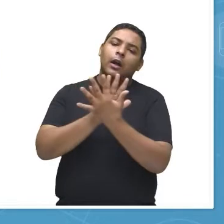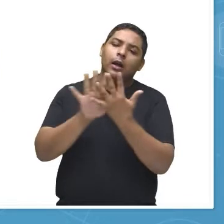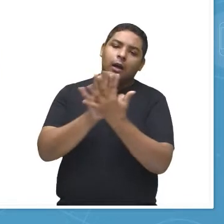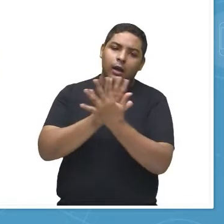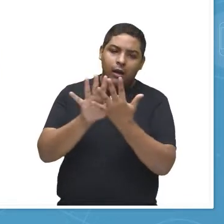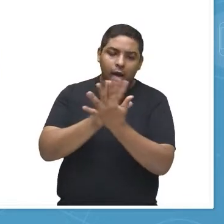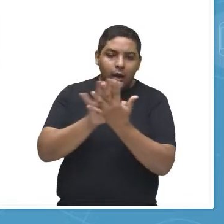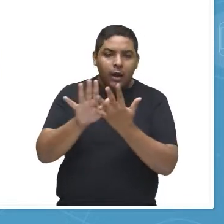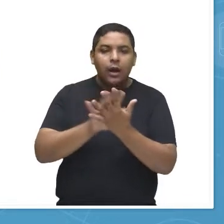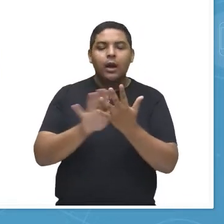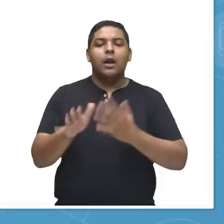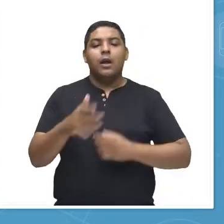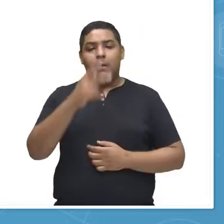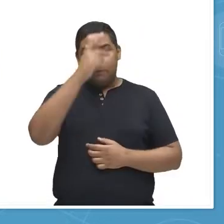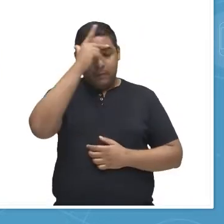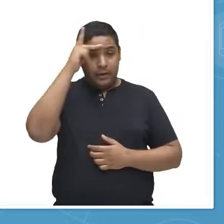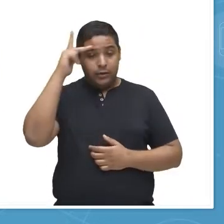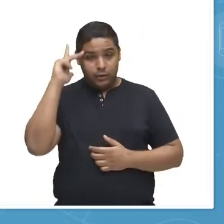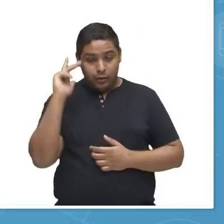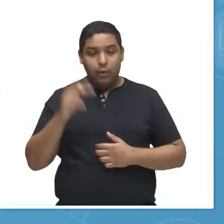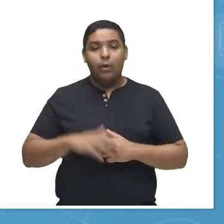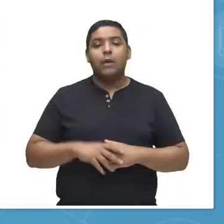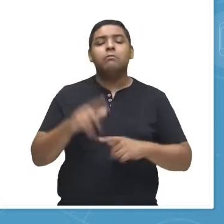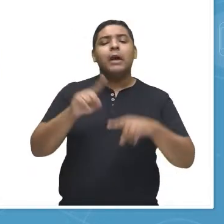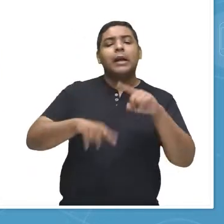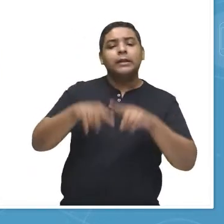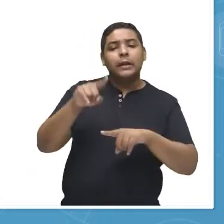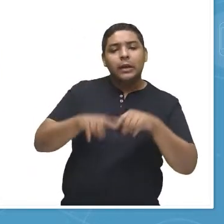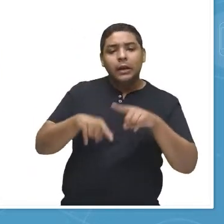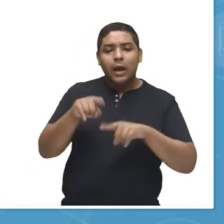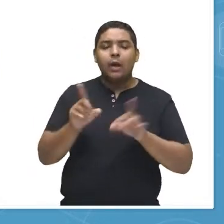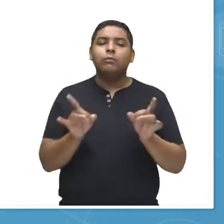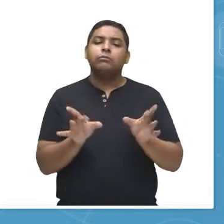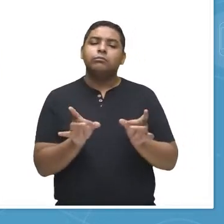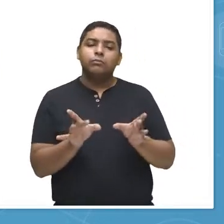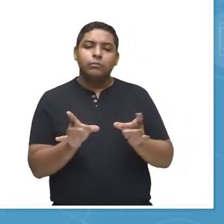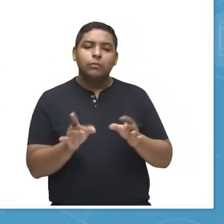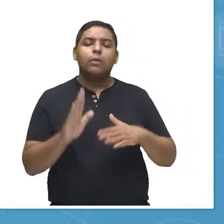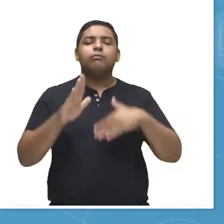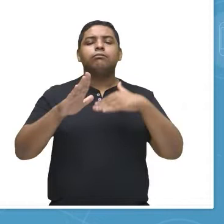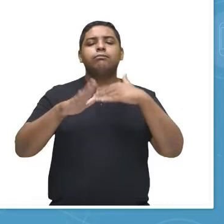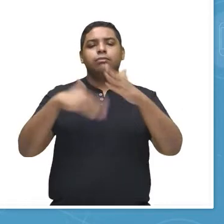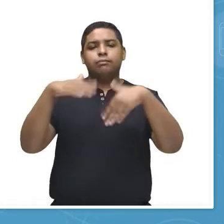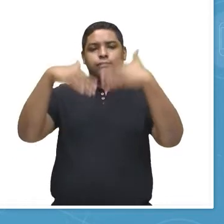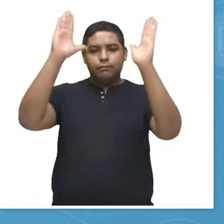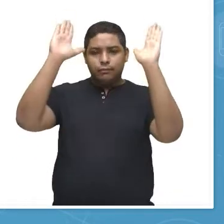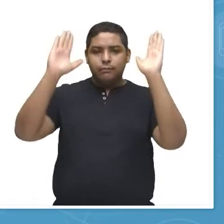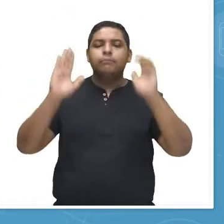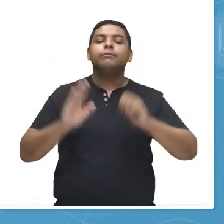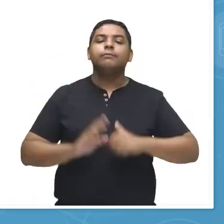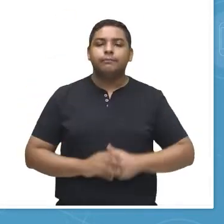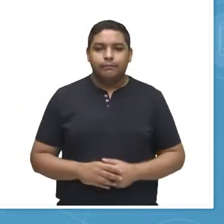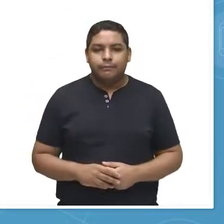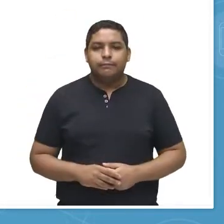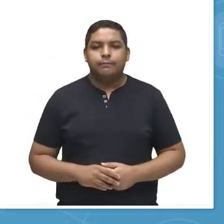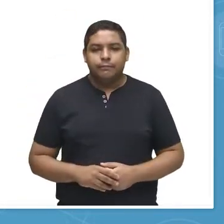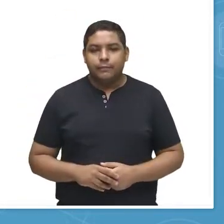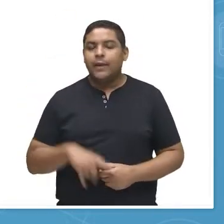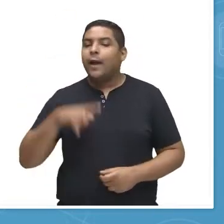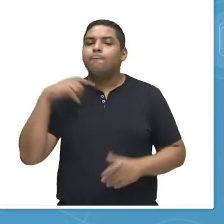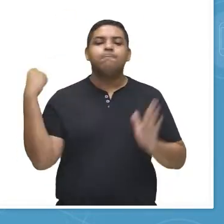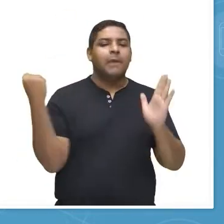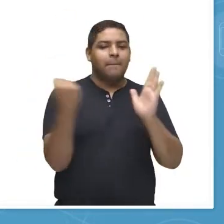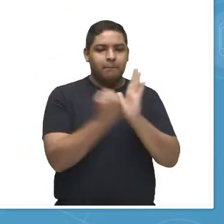mercadorias, bens, produtos, mais desenvolvida ela vai ser. Isso vai ser uma marca das grandes civilizações.